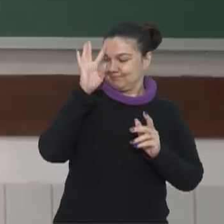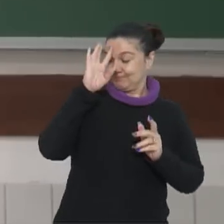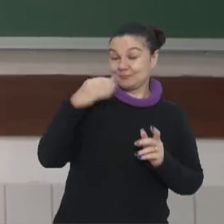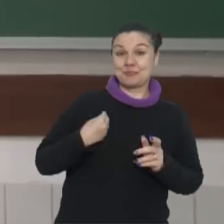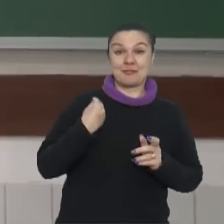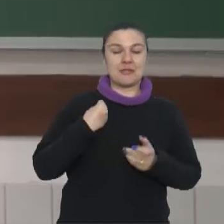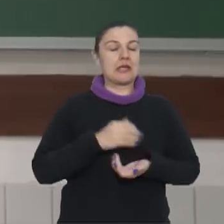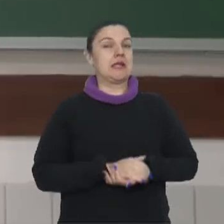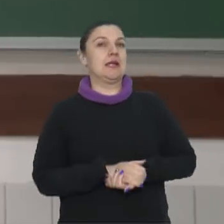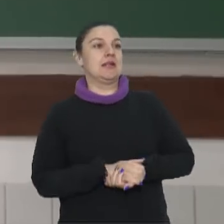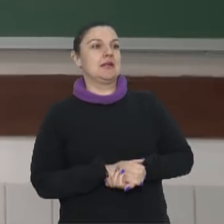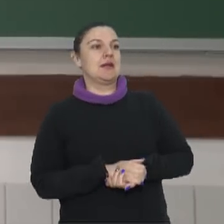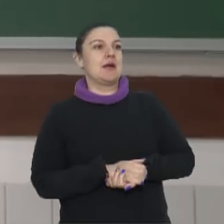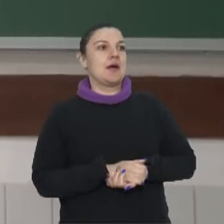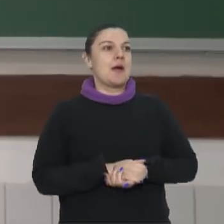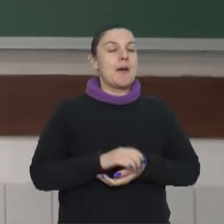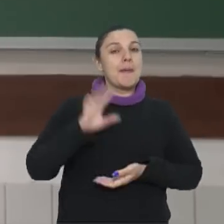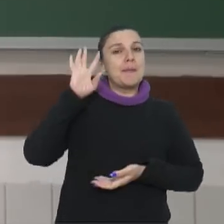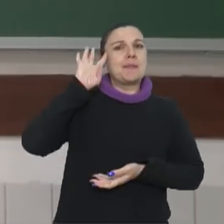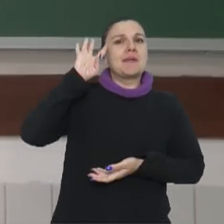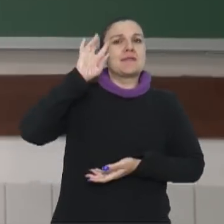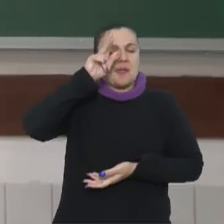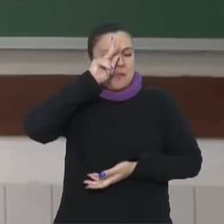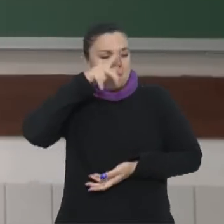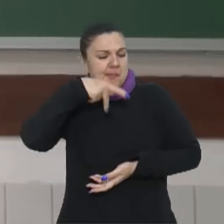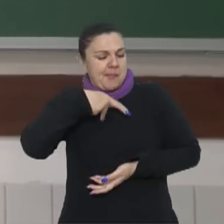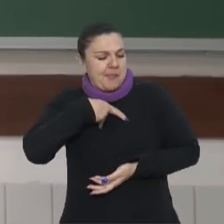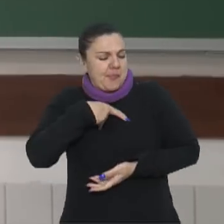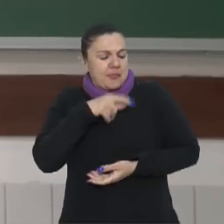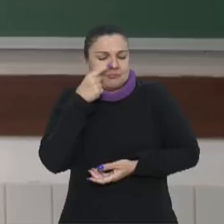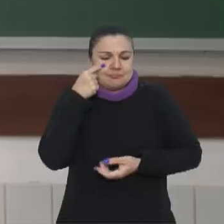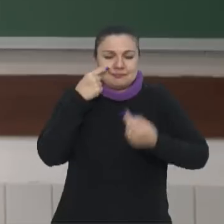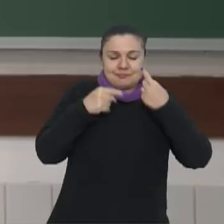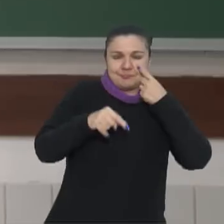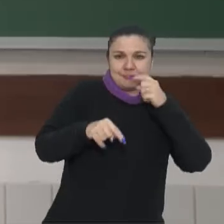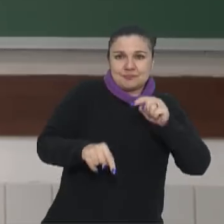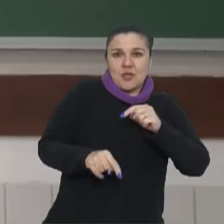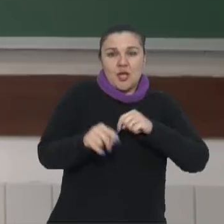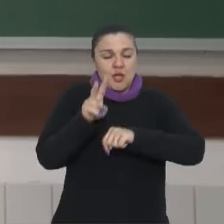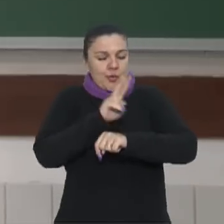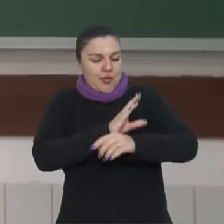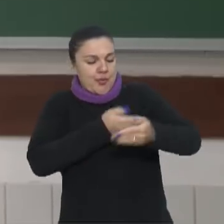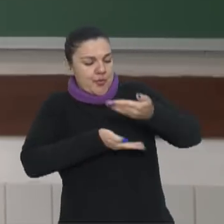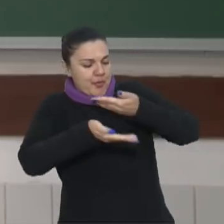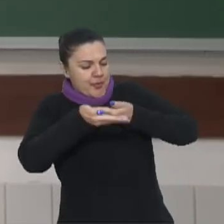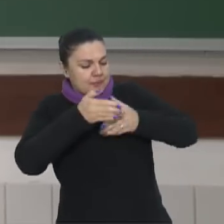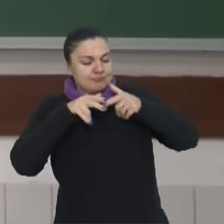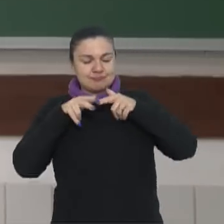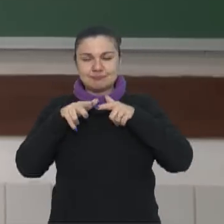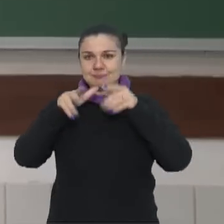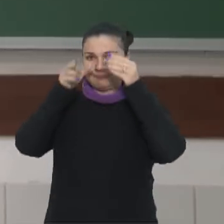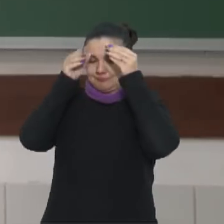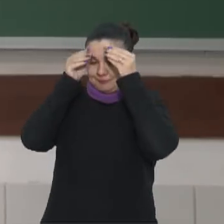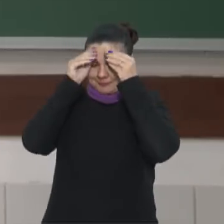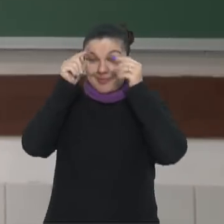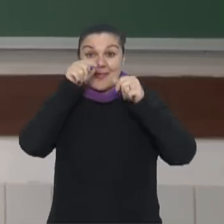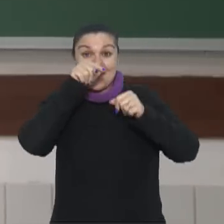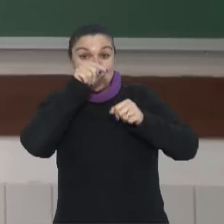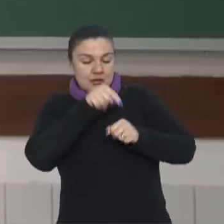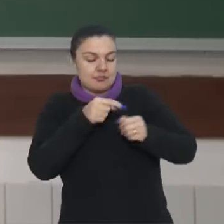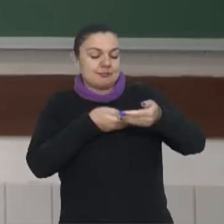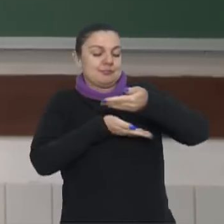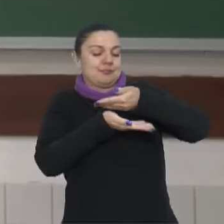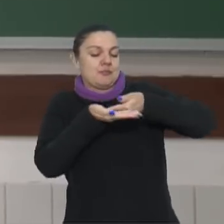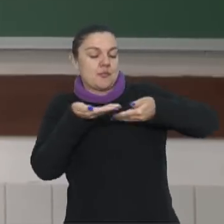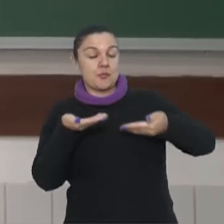vida, pensar na autodescoberta, no autocuidado, na linguagem, não é isso? Tudo isso envolve a